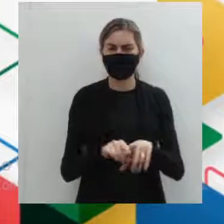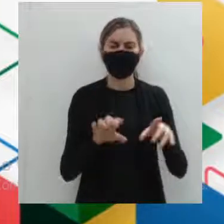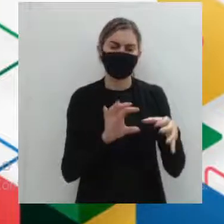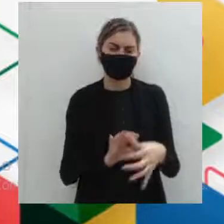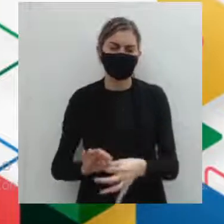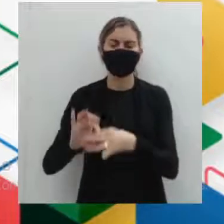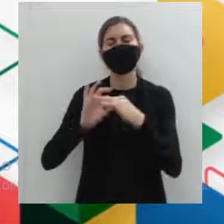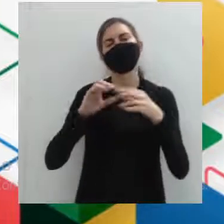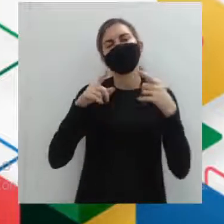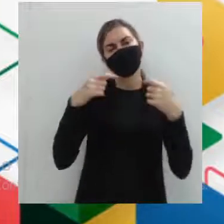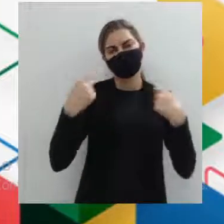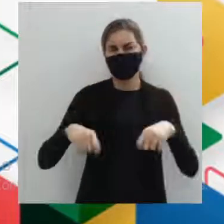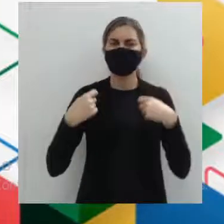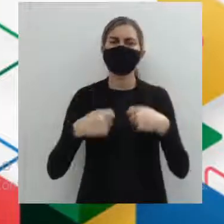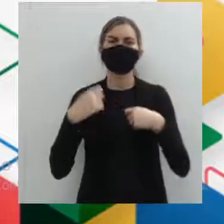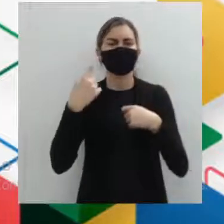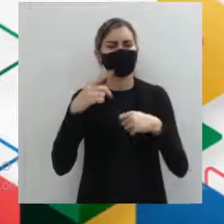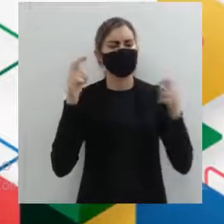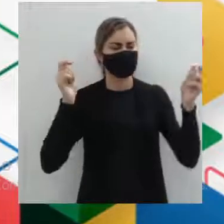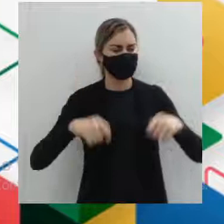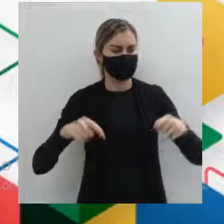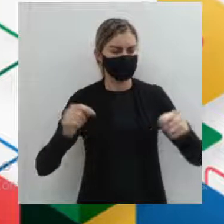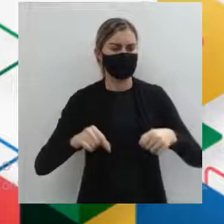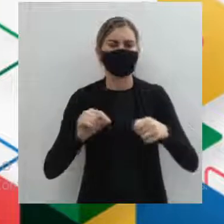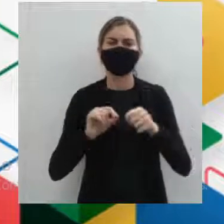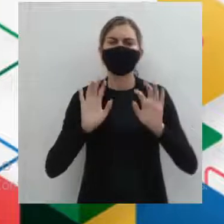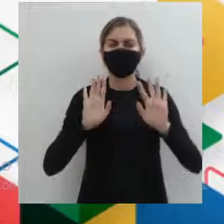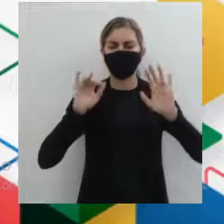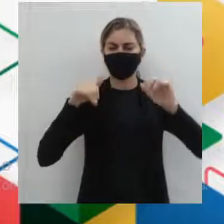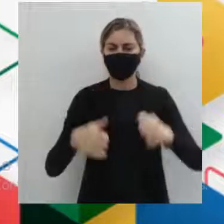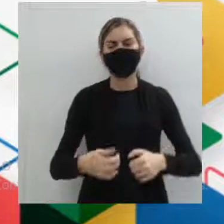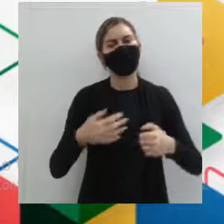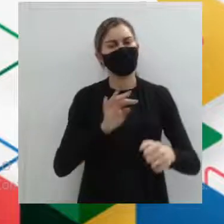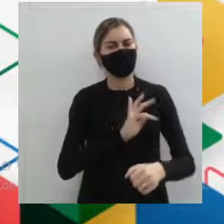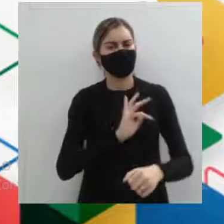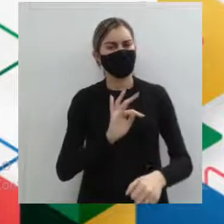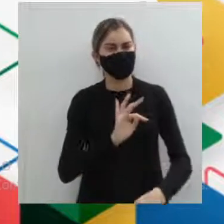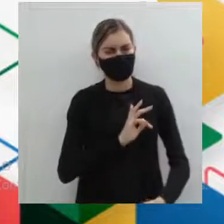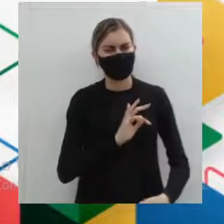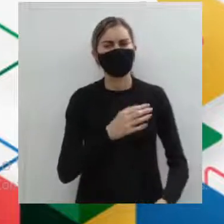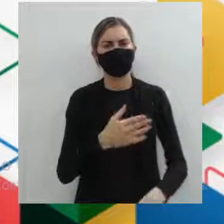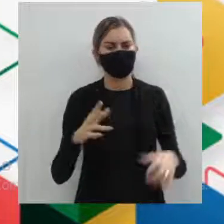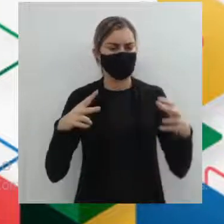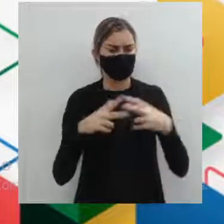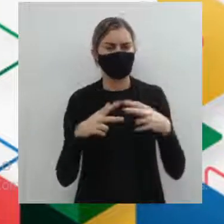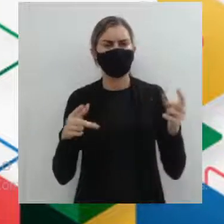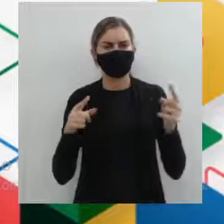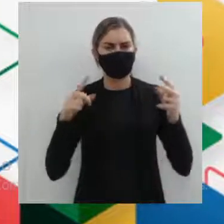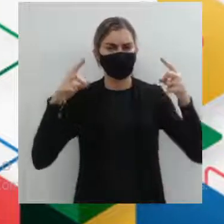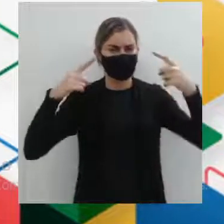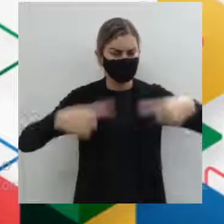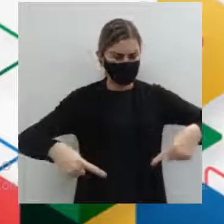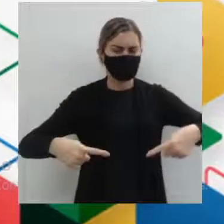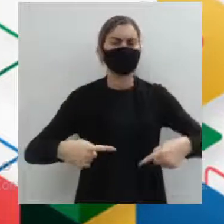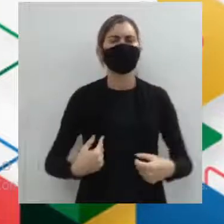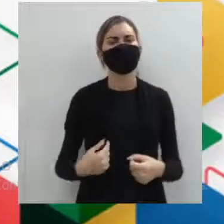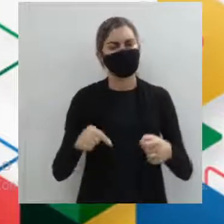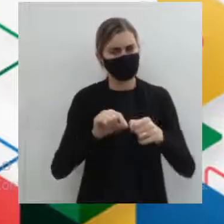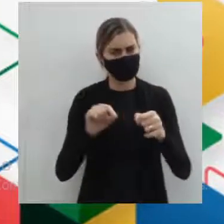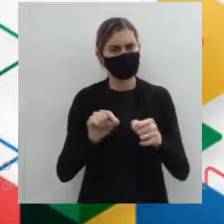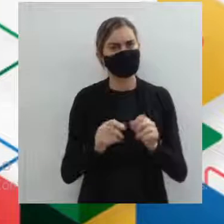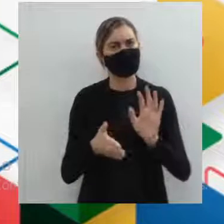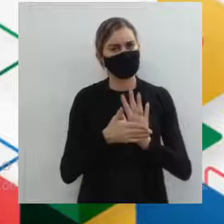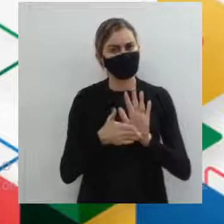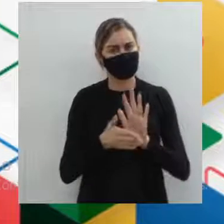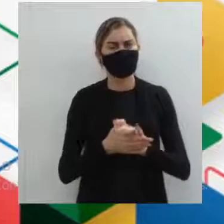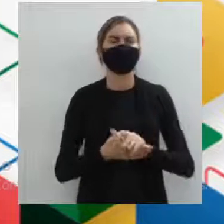universo. Você precisa dela para poder executar bem as técnicas que a luta propõe. Veja o que diz aqui no